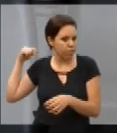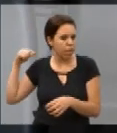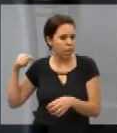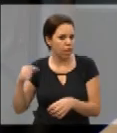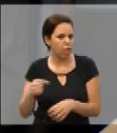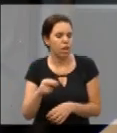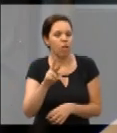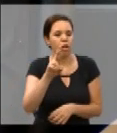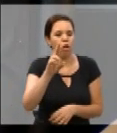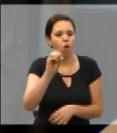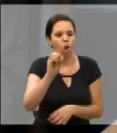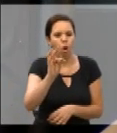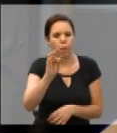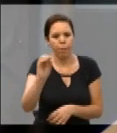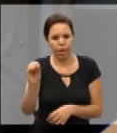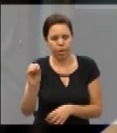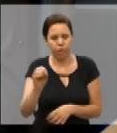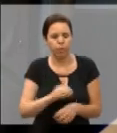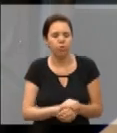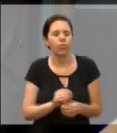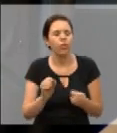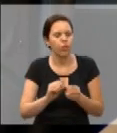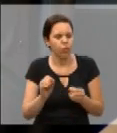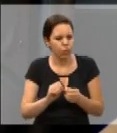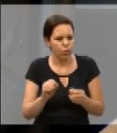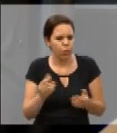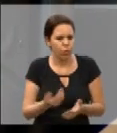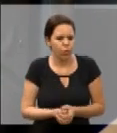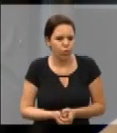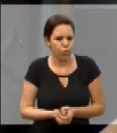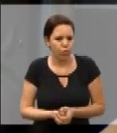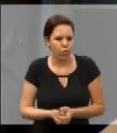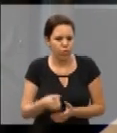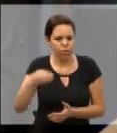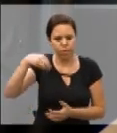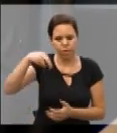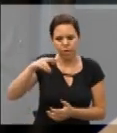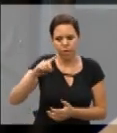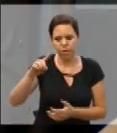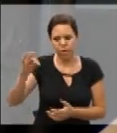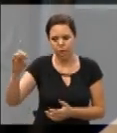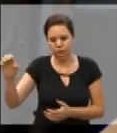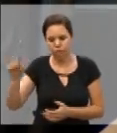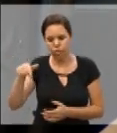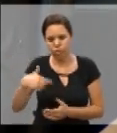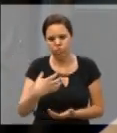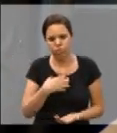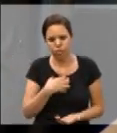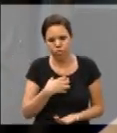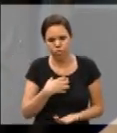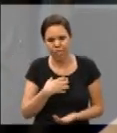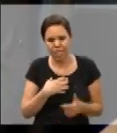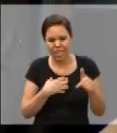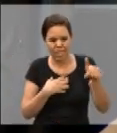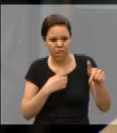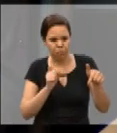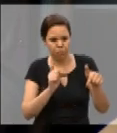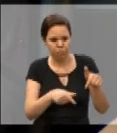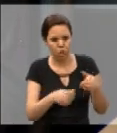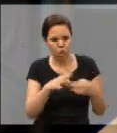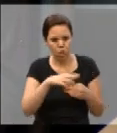foi o Roberto Rodrigues, que fez o El Mariachi dessa forma. Na época, com $7.000 ele fez o